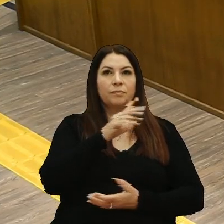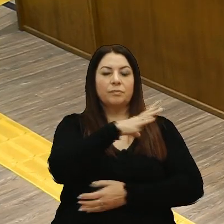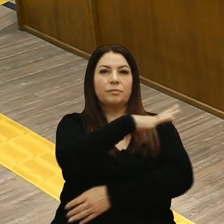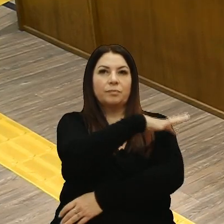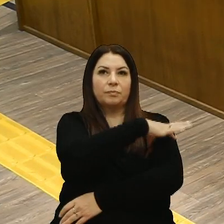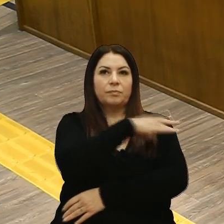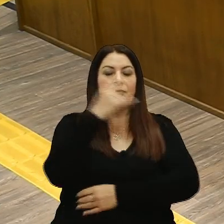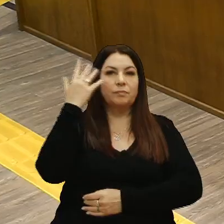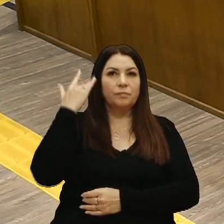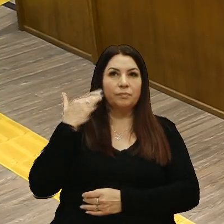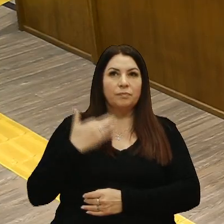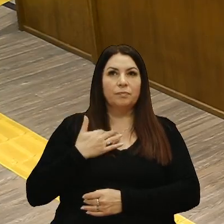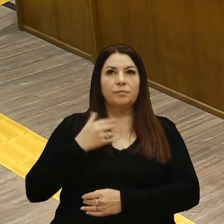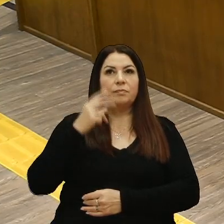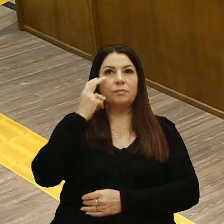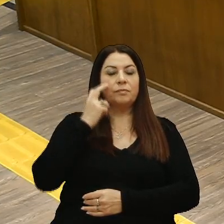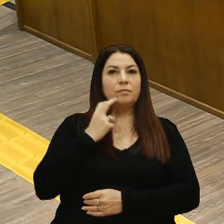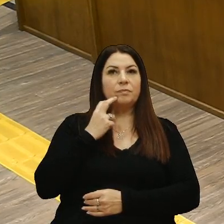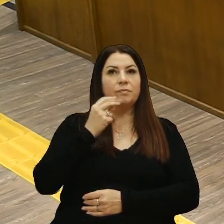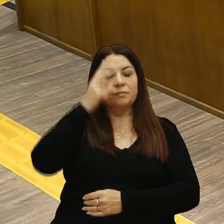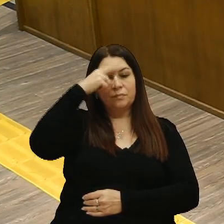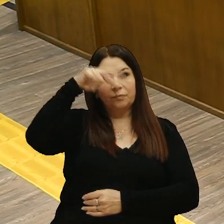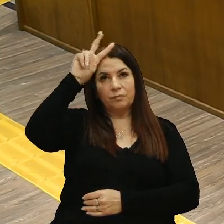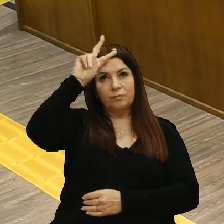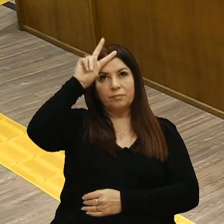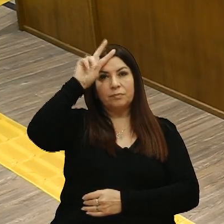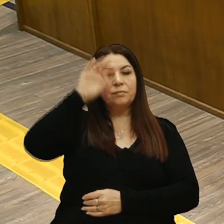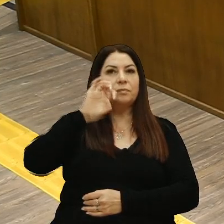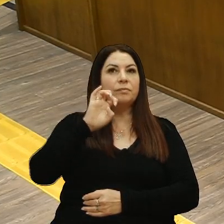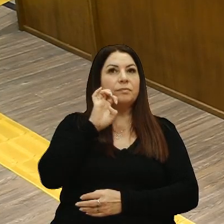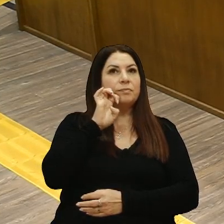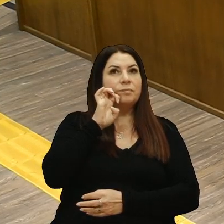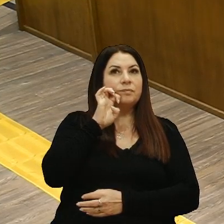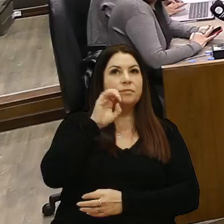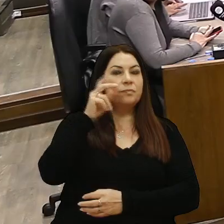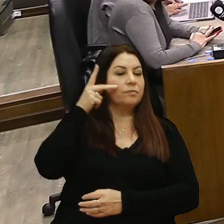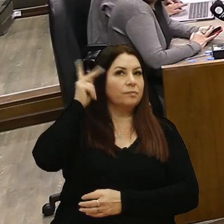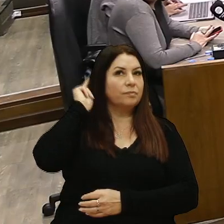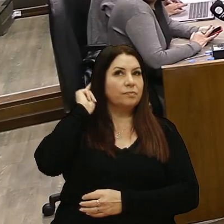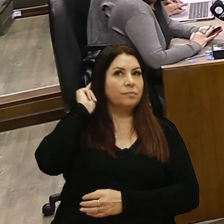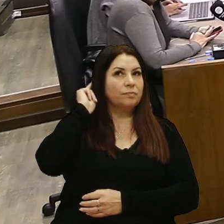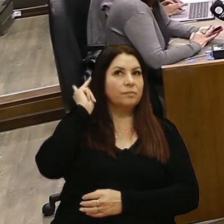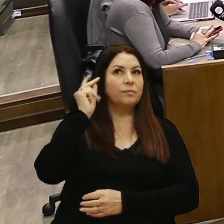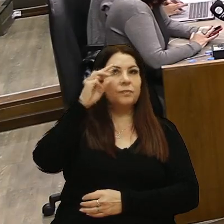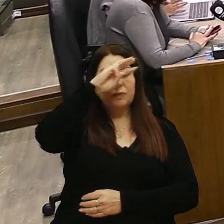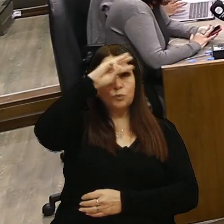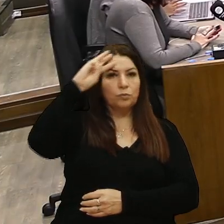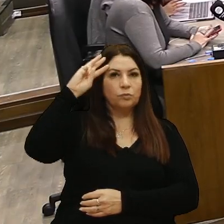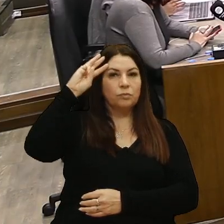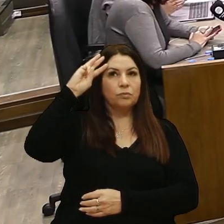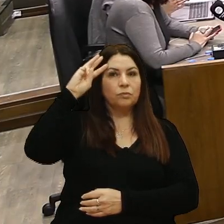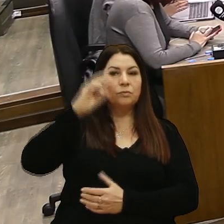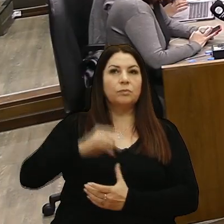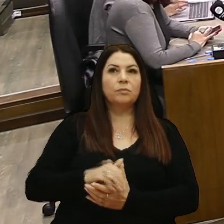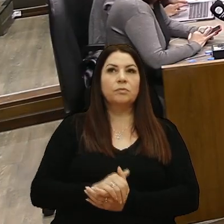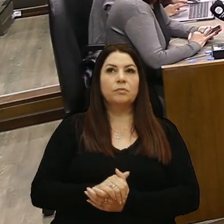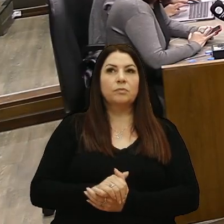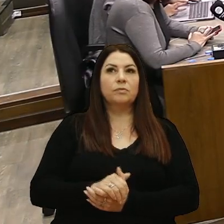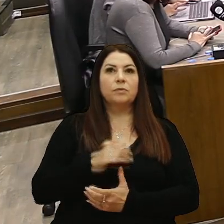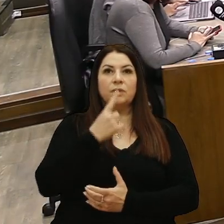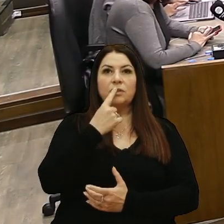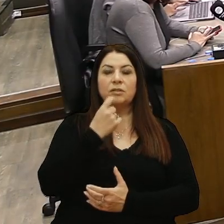Ramon, Daiane Mello, Daniel Santos, Edson da Rosa, Estela Balardim, Iago Morandi, Juliano Valim,